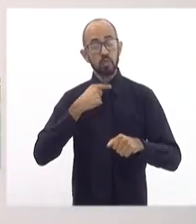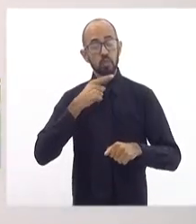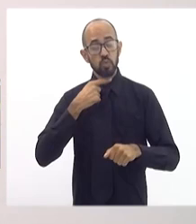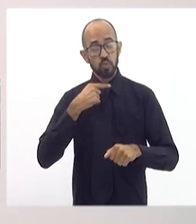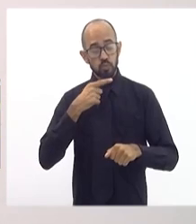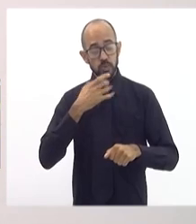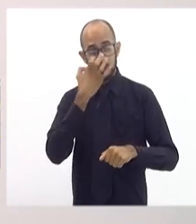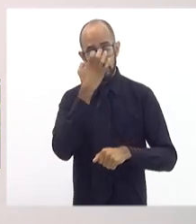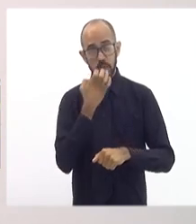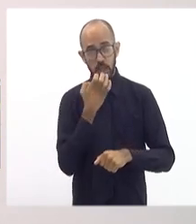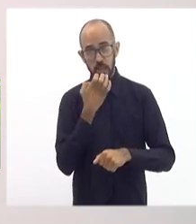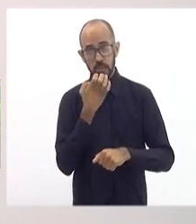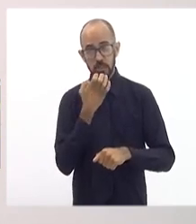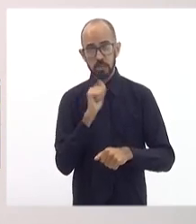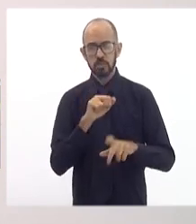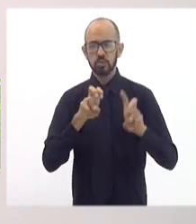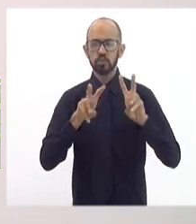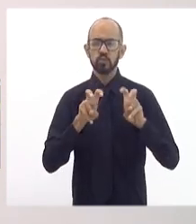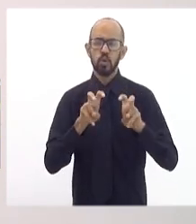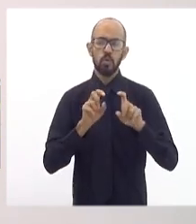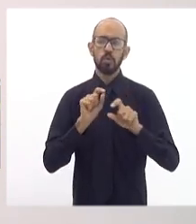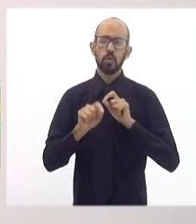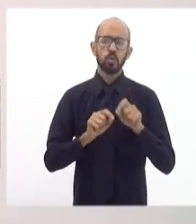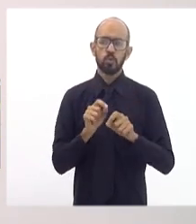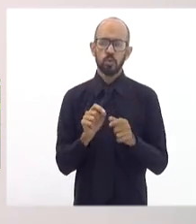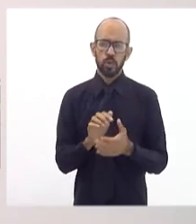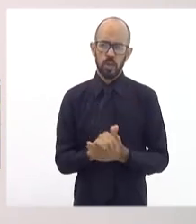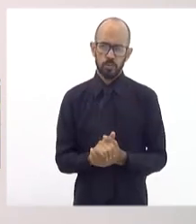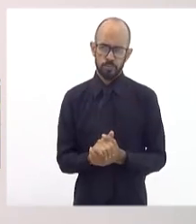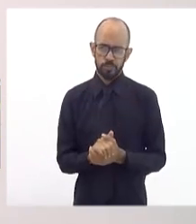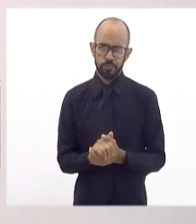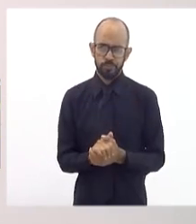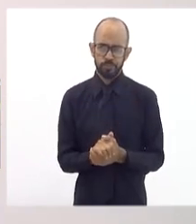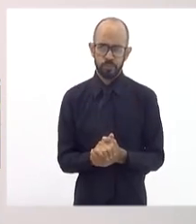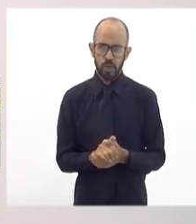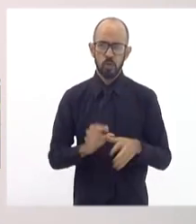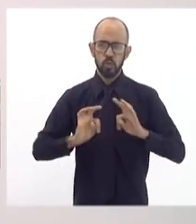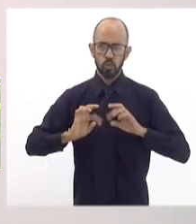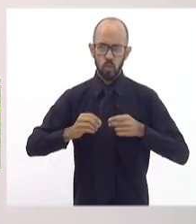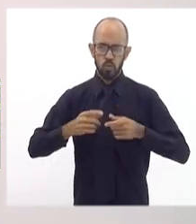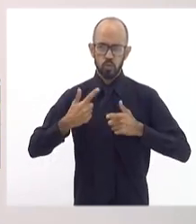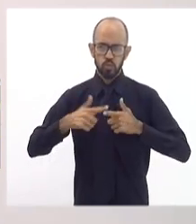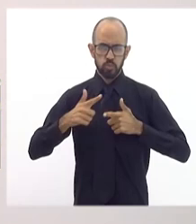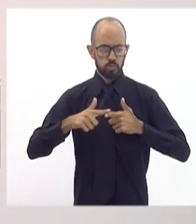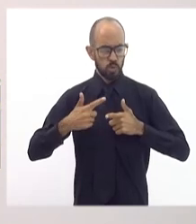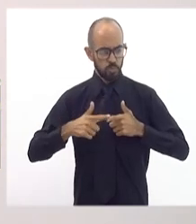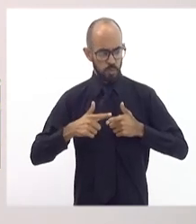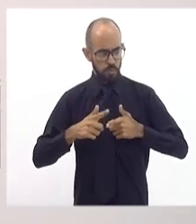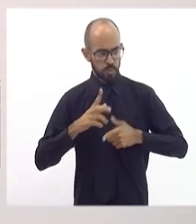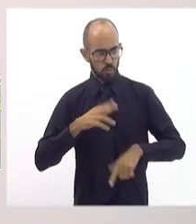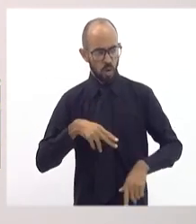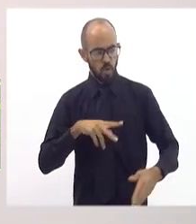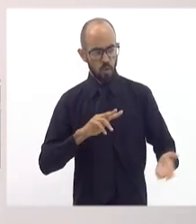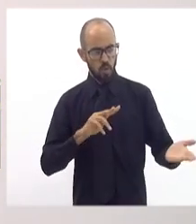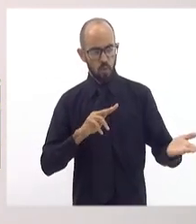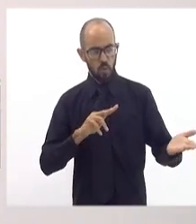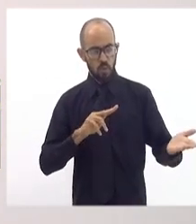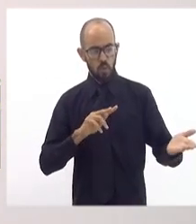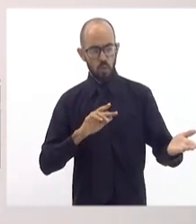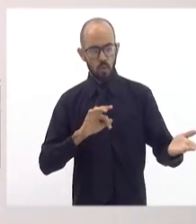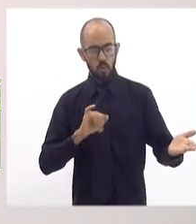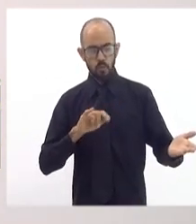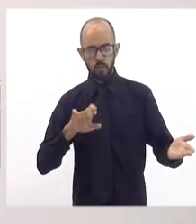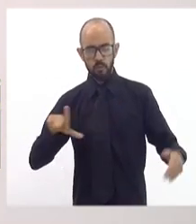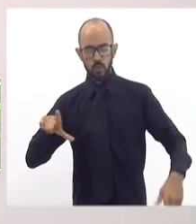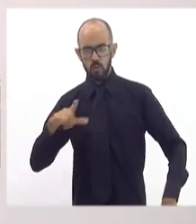e dúvidas com relação a toda problemática né como o fio disse foi